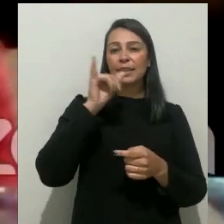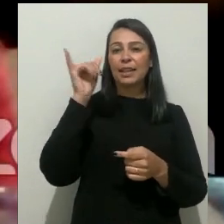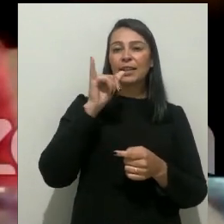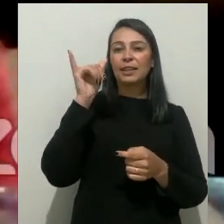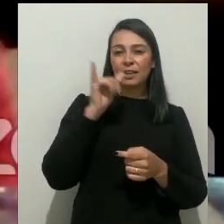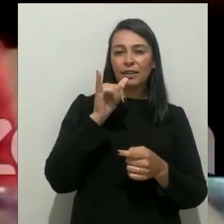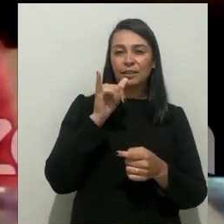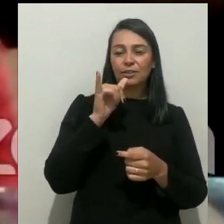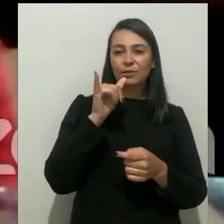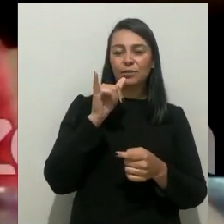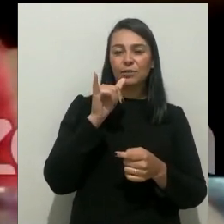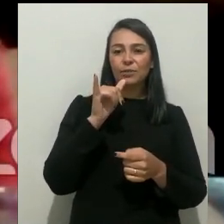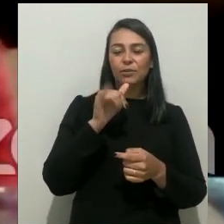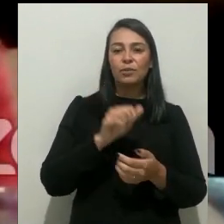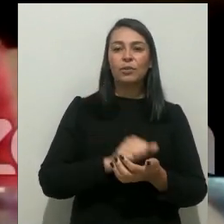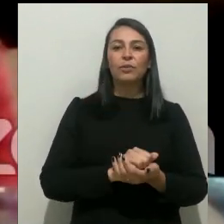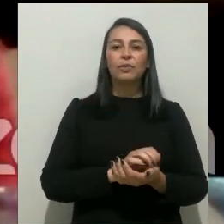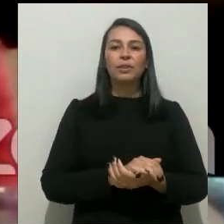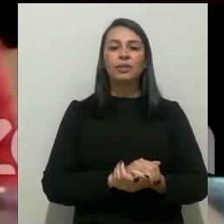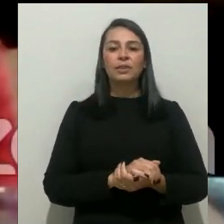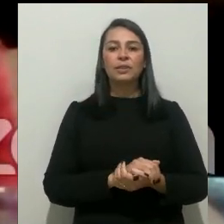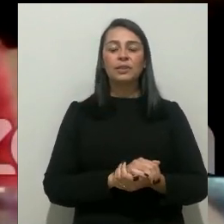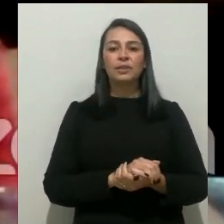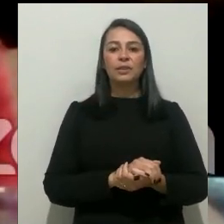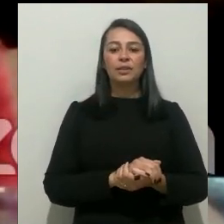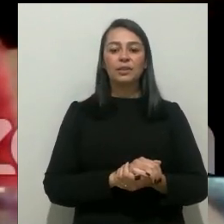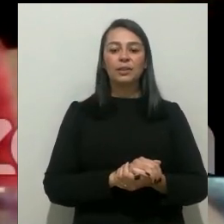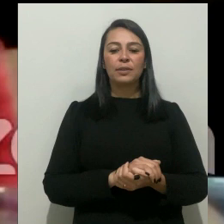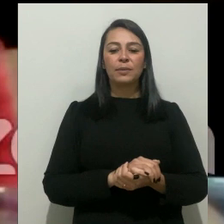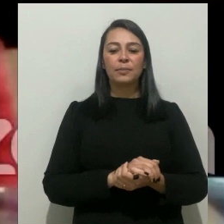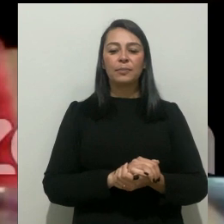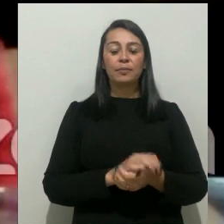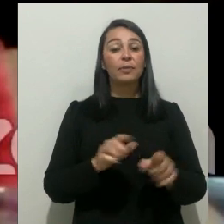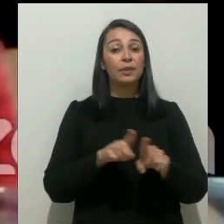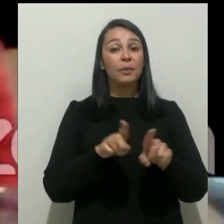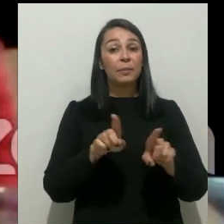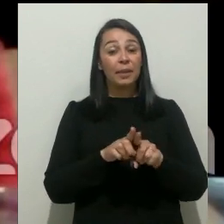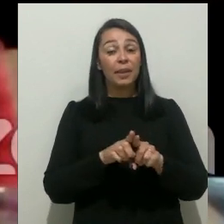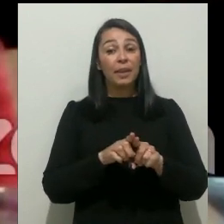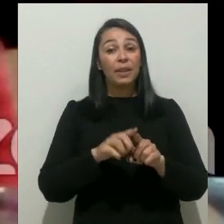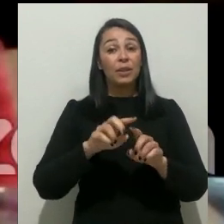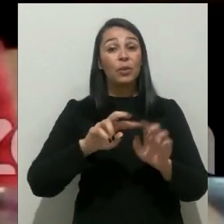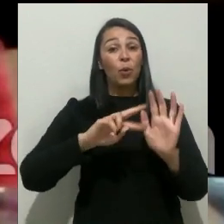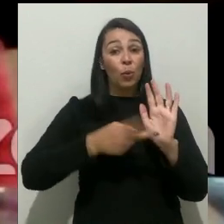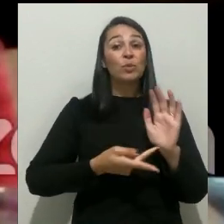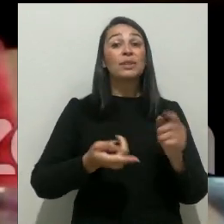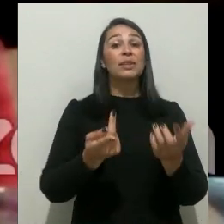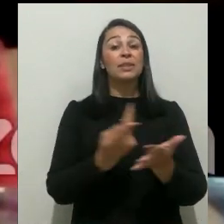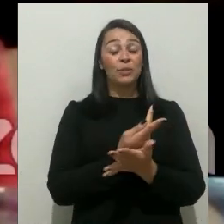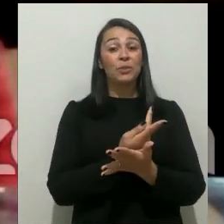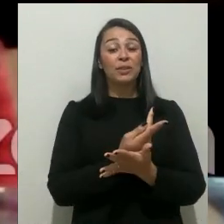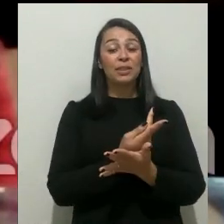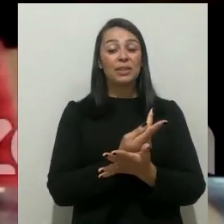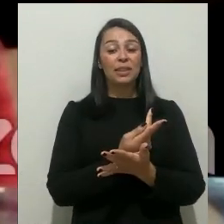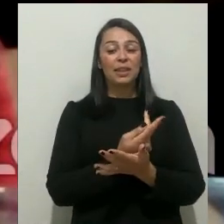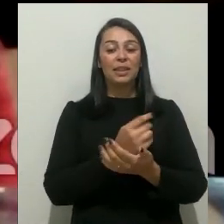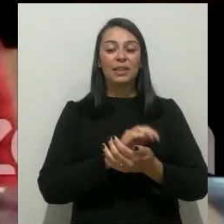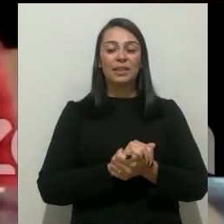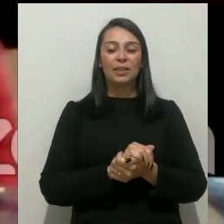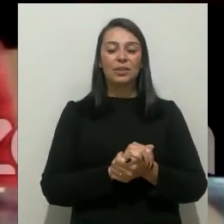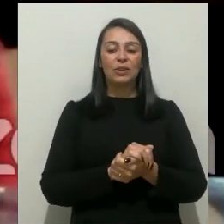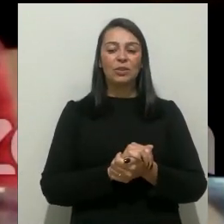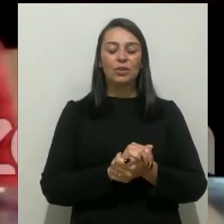nome dele é Ettore. Quando ele veio para cá, virou Heitor. Era Ettore. Olha que coincidência também, essa coisa da coincidência. O nome dele é Ettore